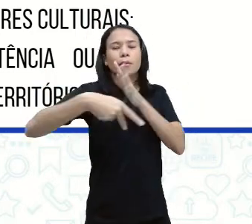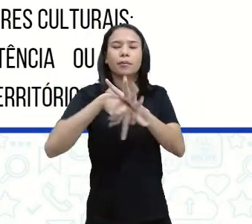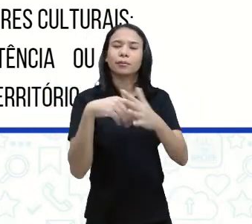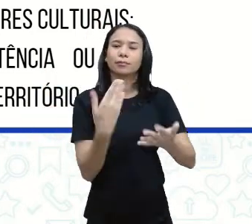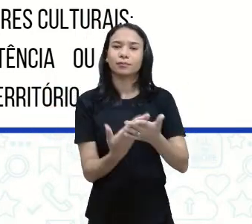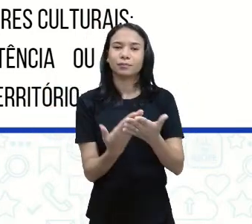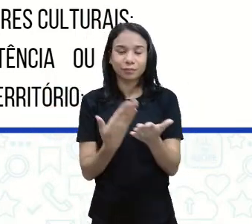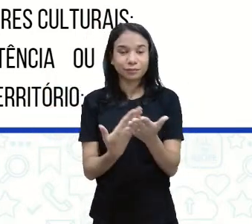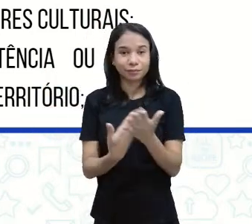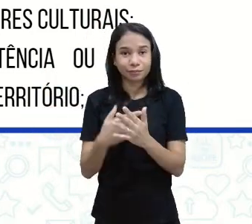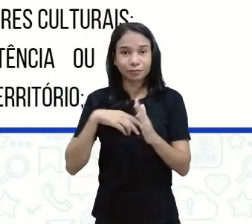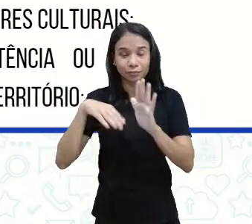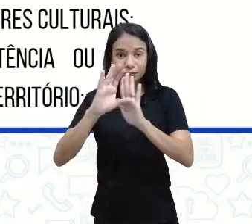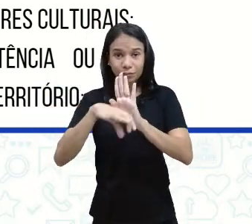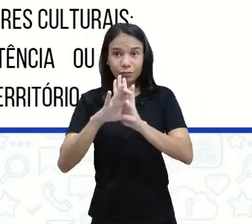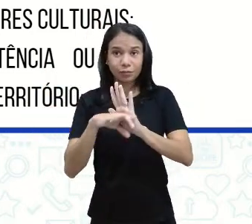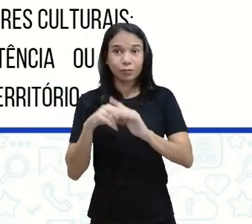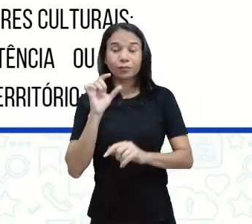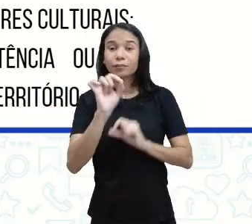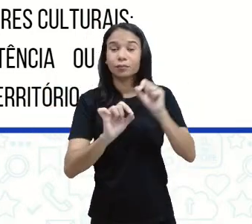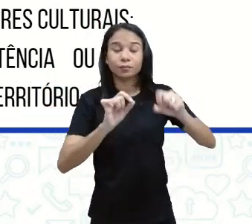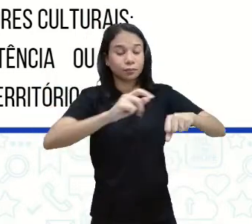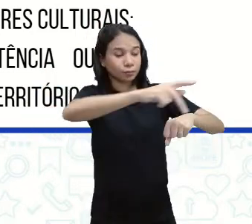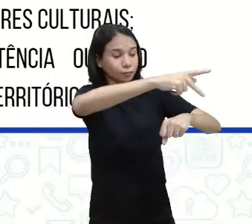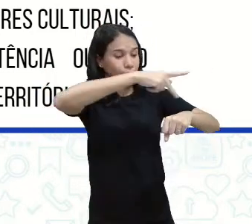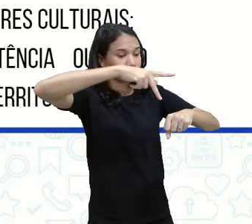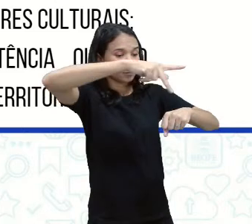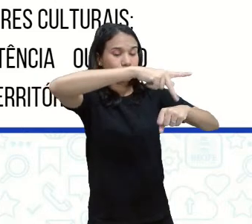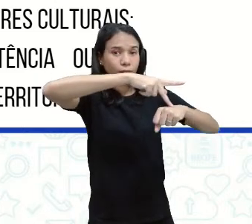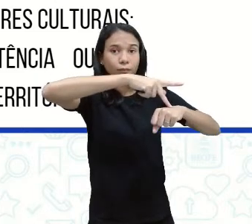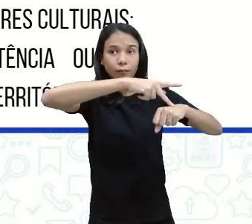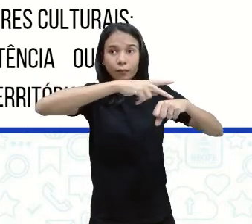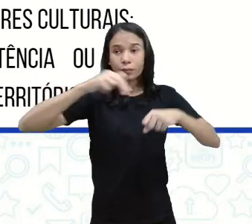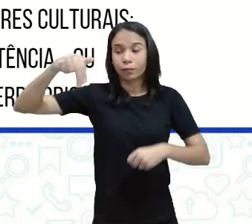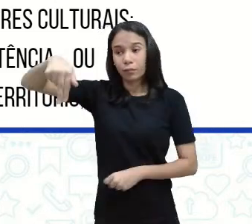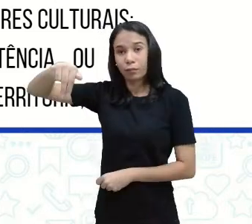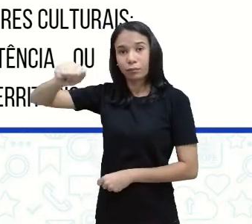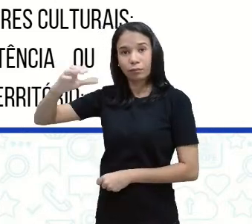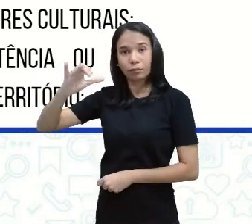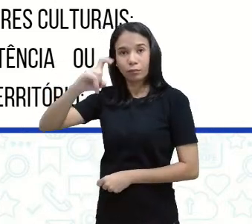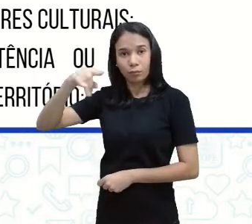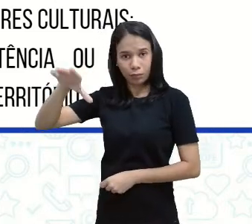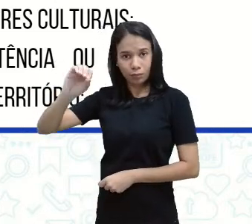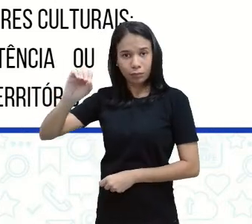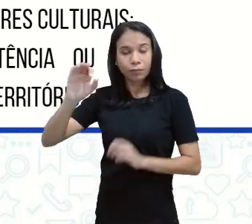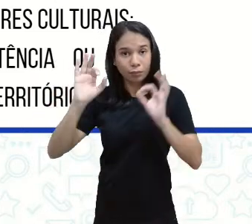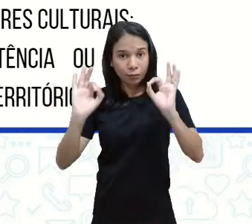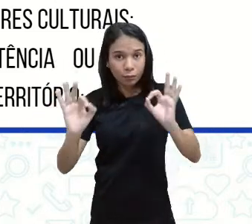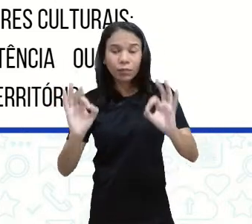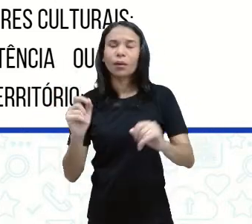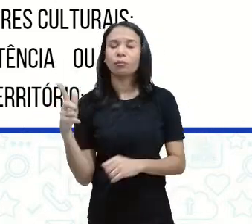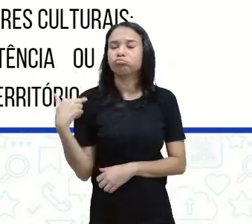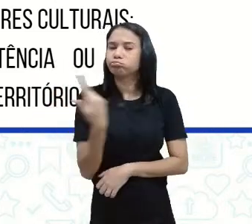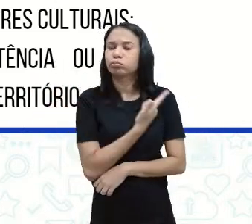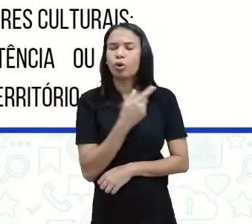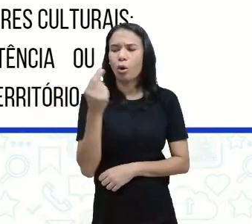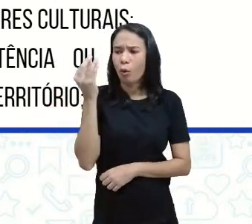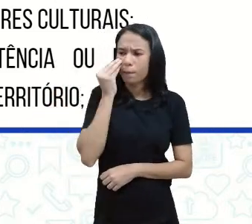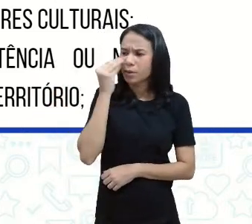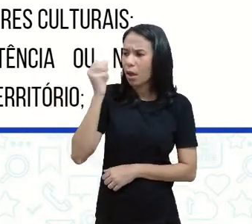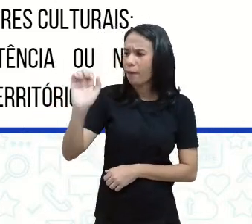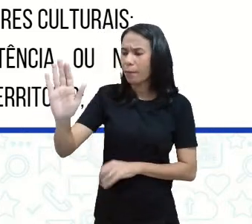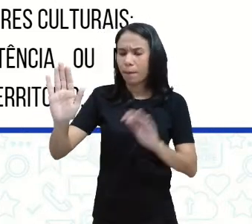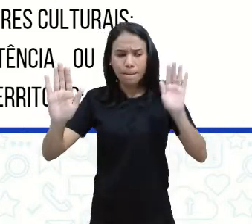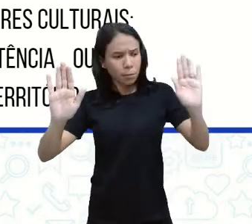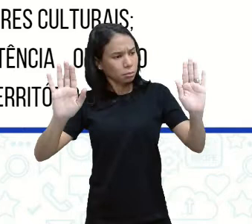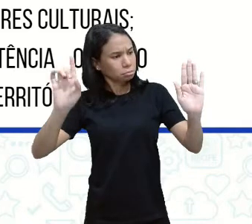aula com esses conceitos, que é o conceito de país e o conceito de nação. Muitas vezes esses conceitos, eles